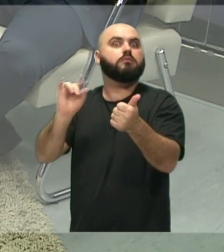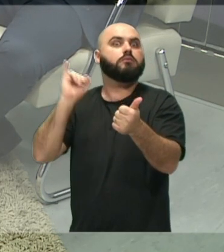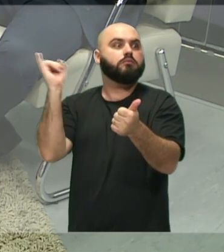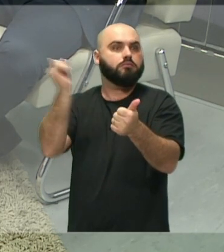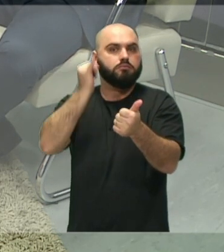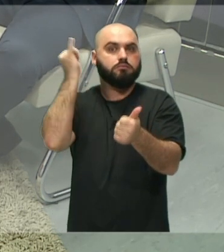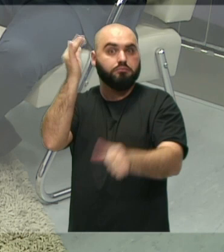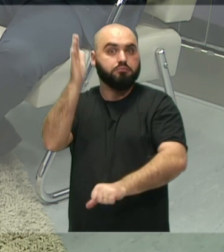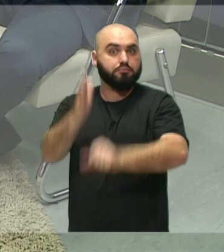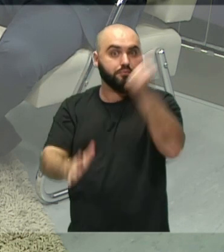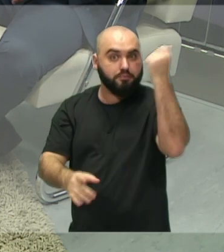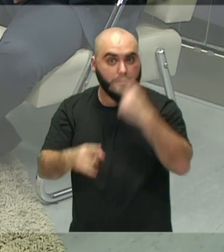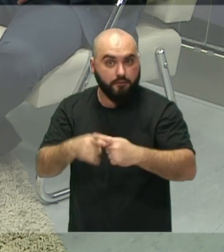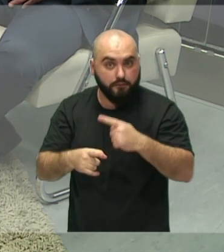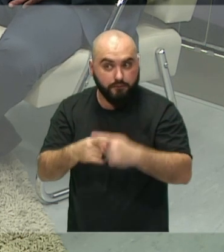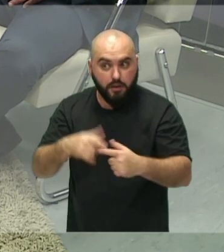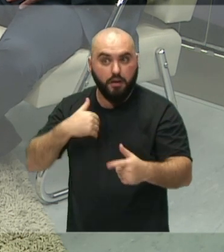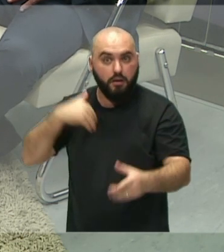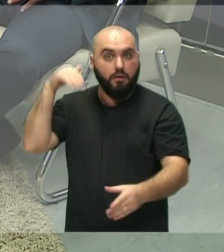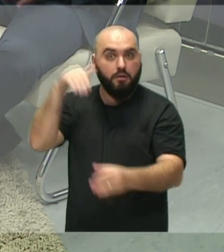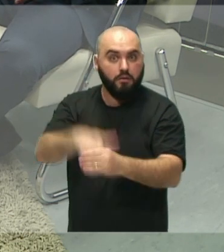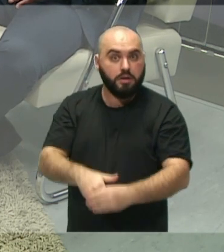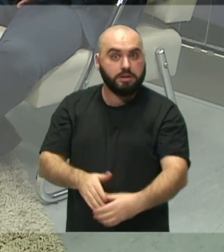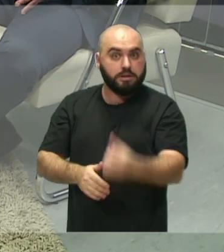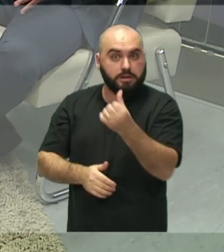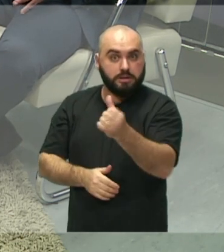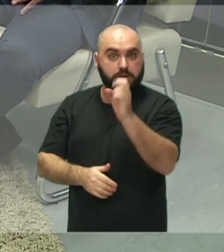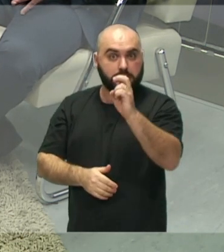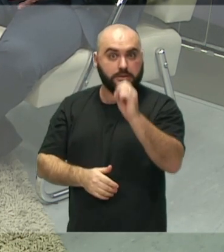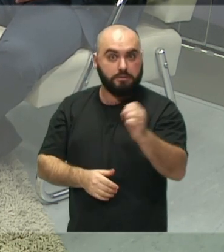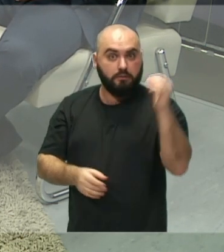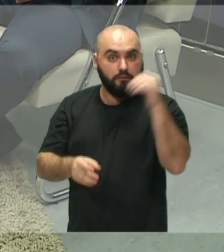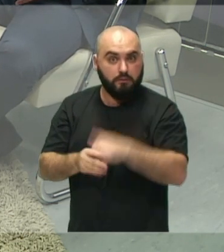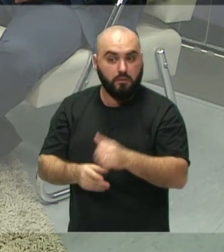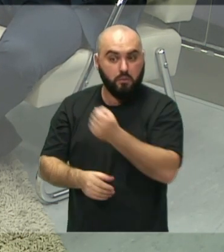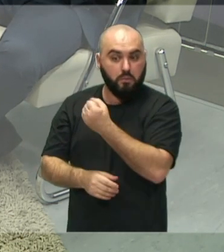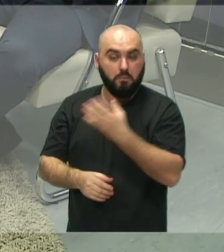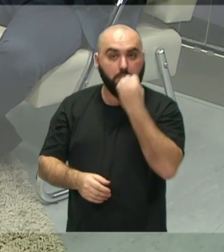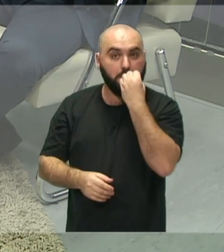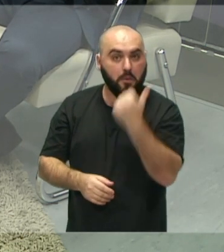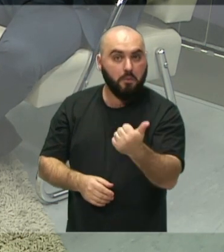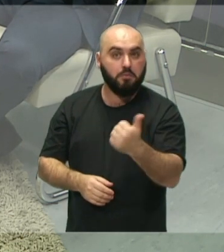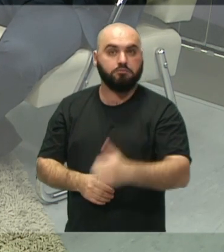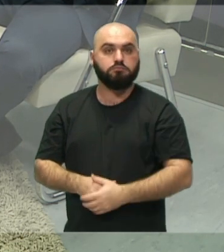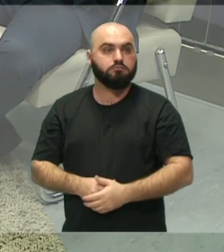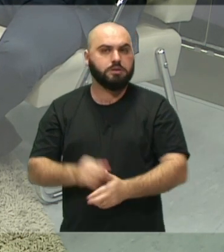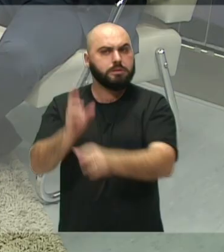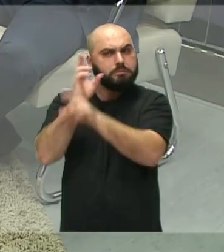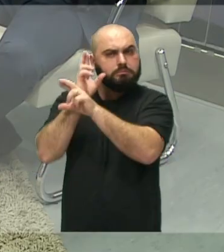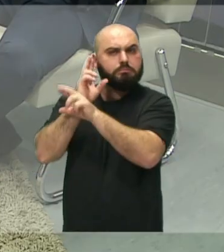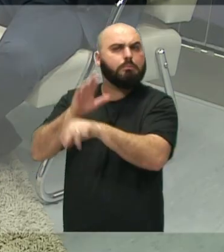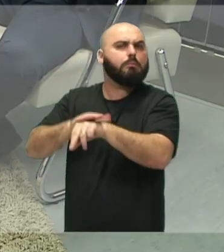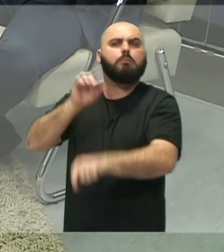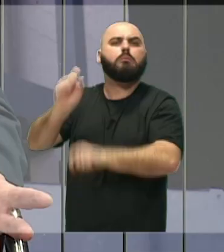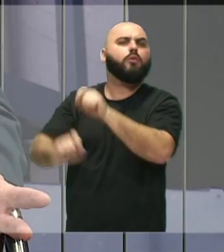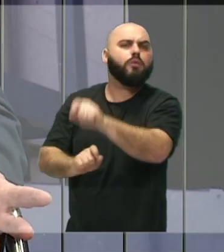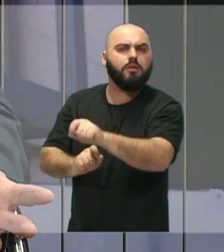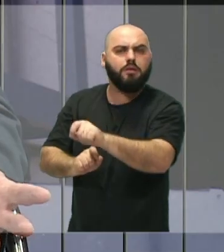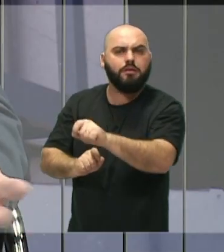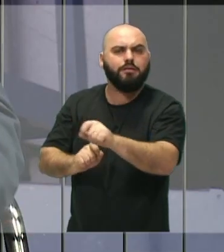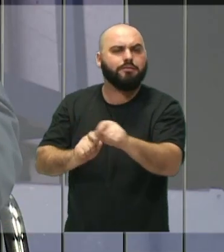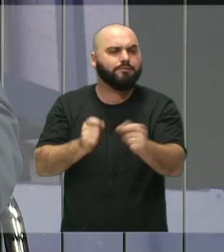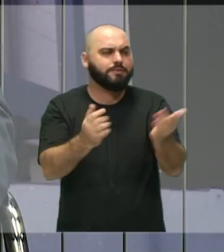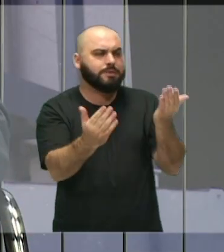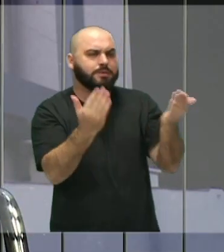primeira corrida eleitoral, 650 votos foi um número bom. Esperava mais? Porque você acaba comparando com outros,